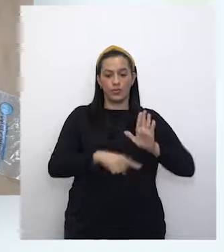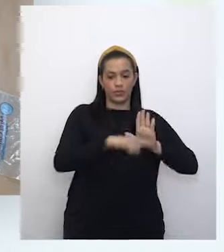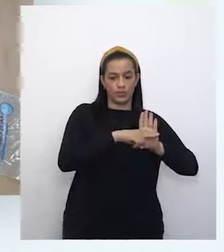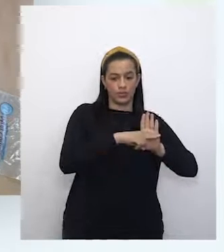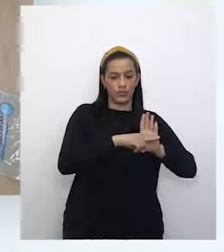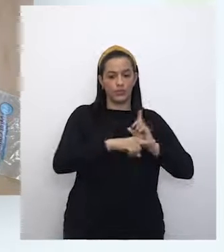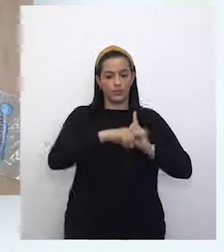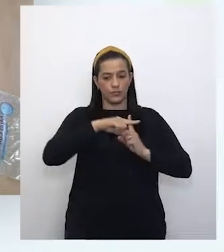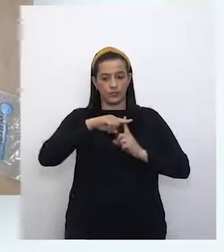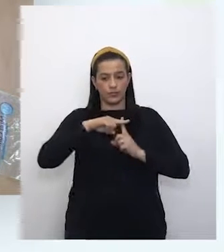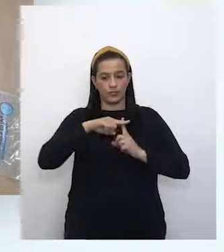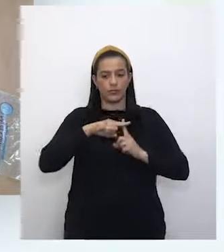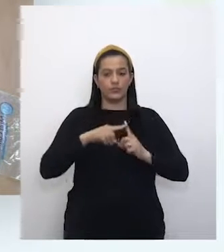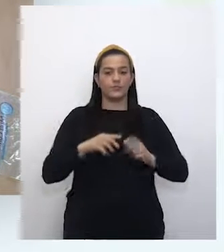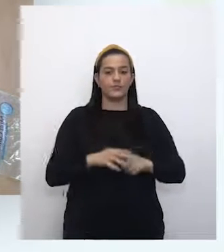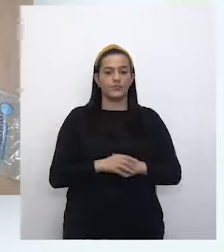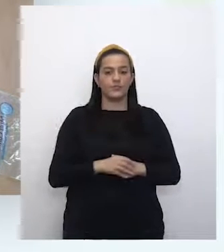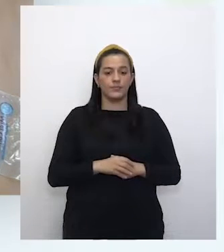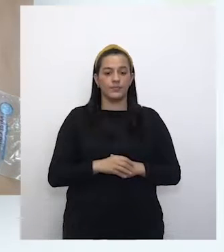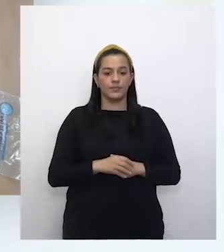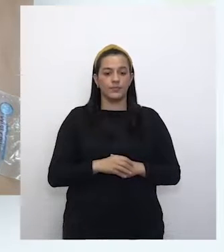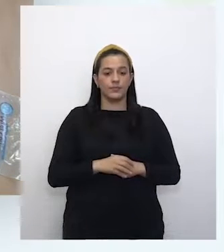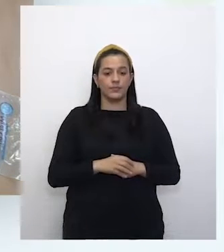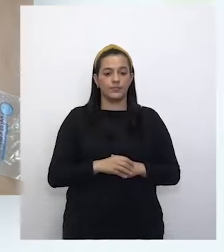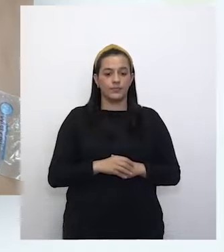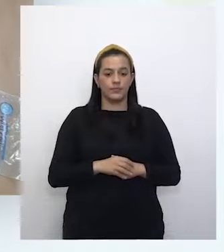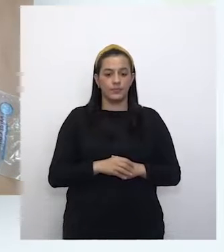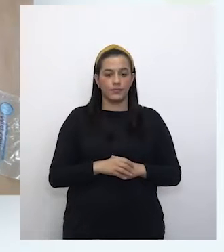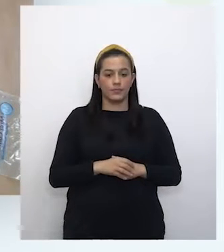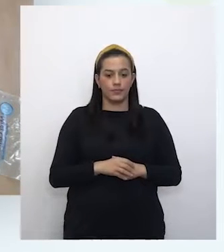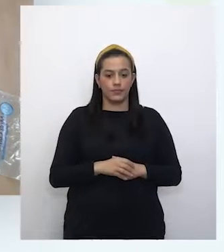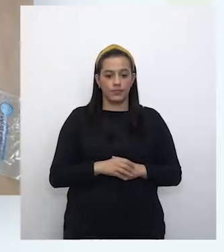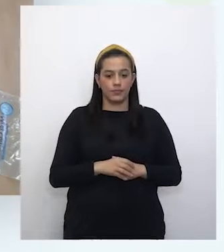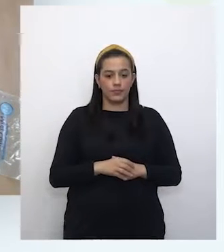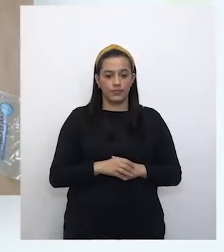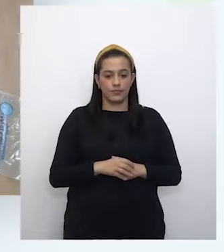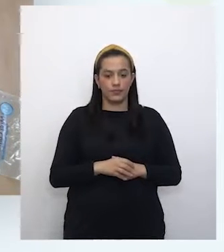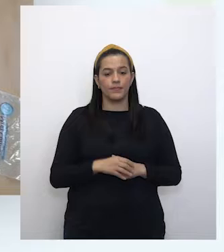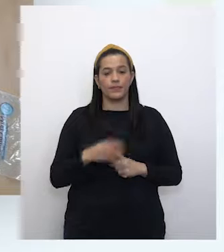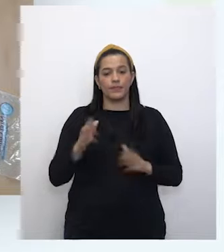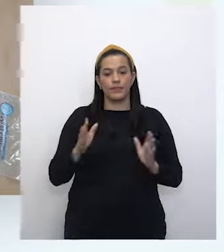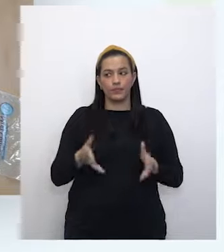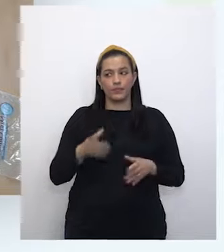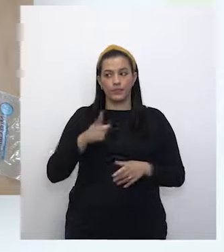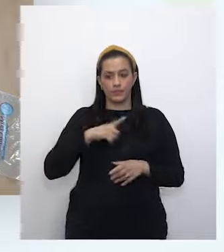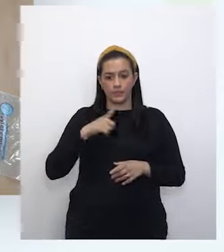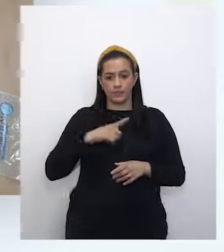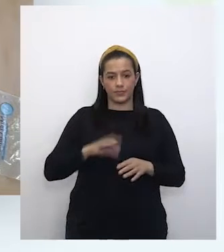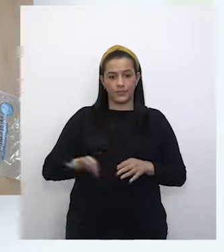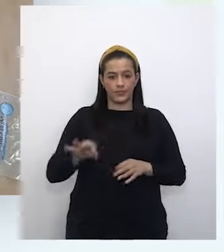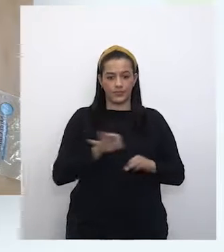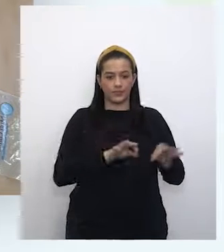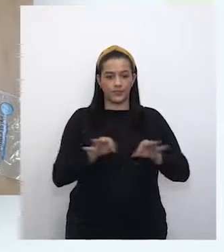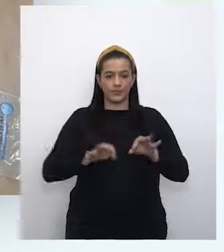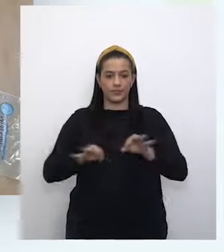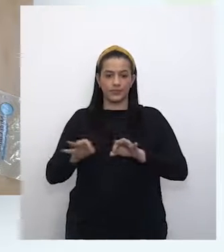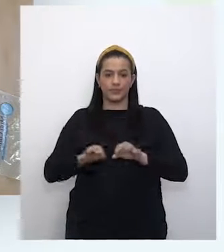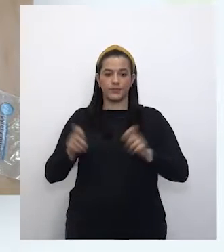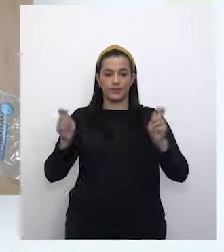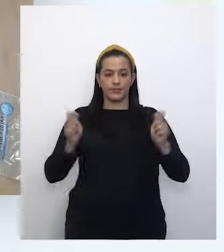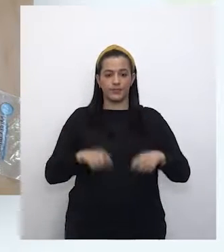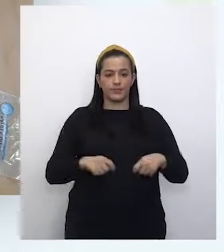né? Negativo, positivo. Então, vamos fazer da seguinte maneira. Nós vamos colocar, então,